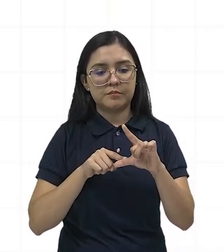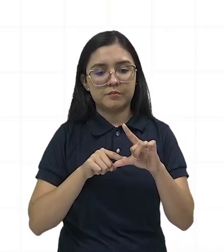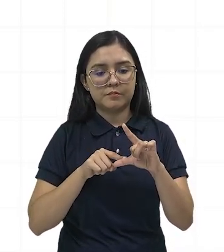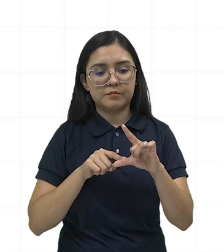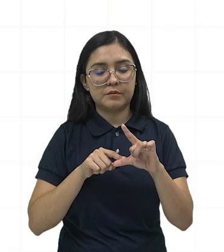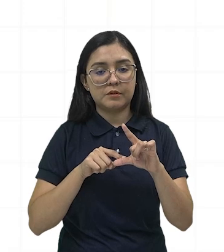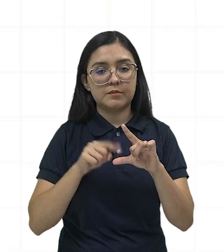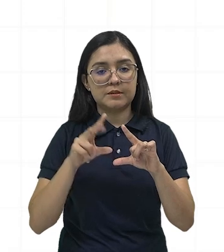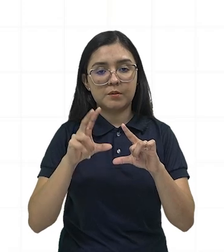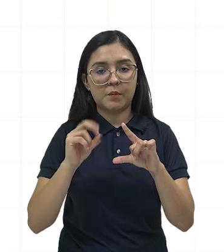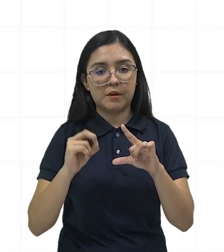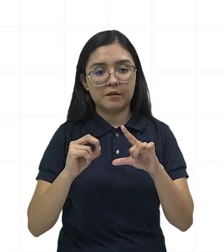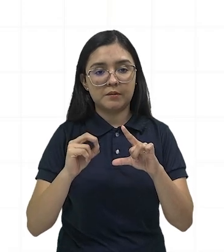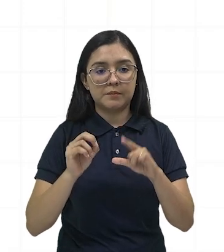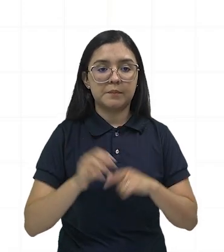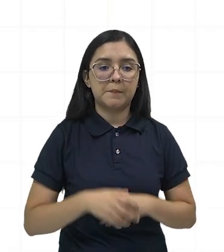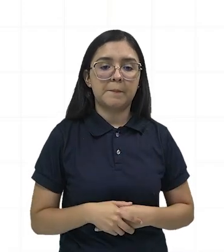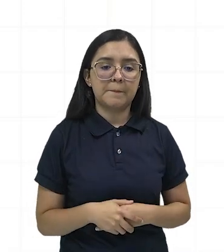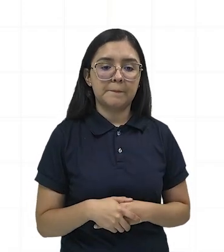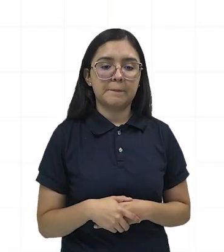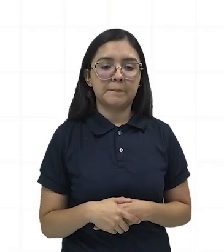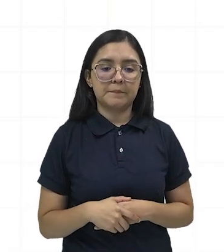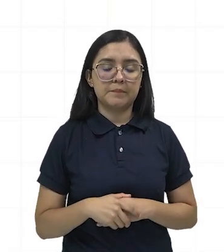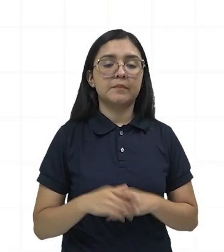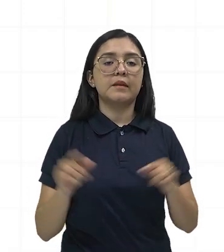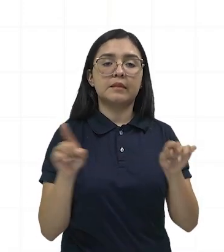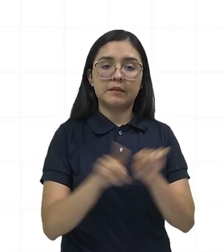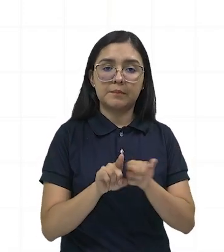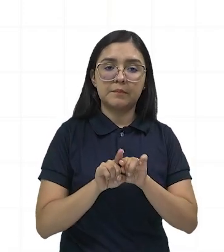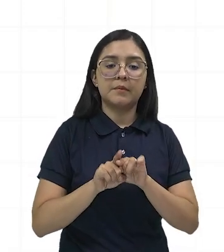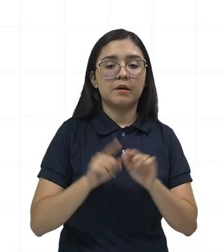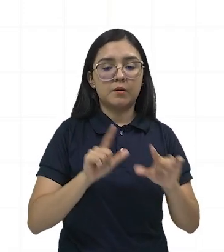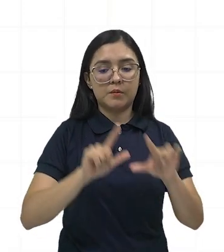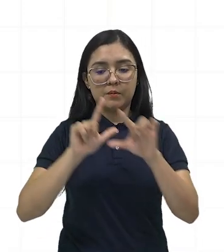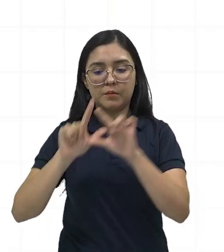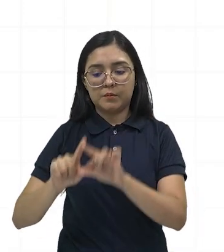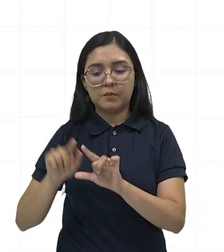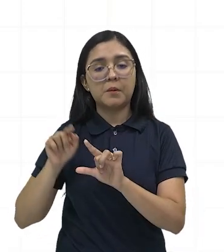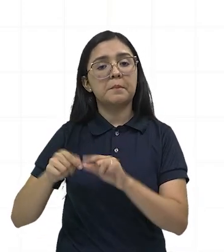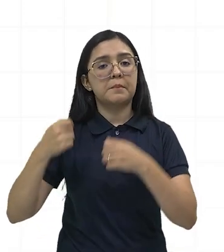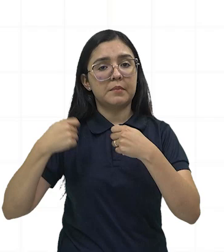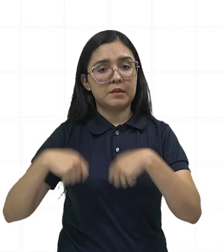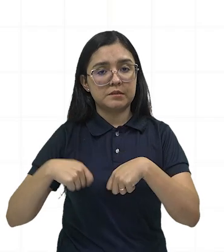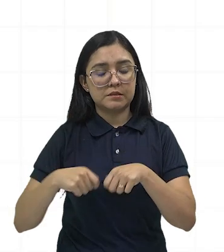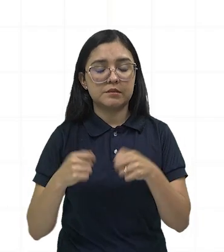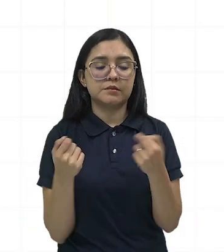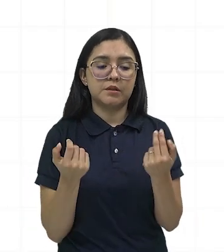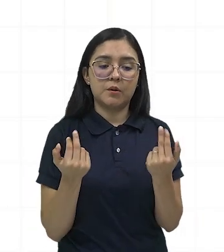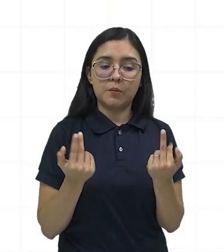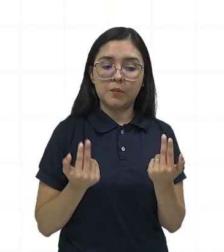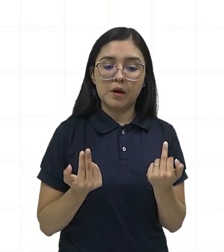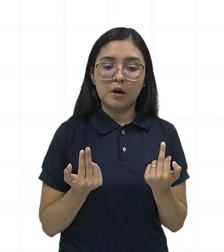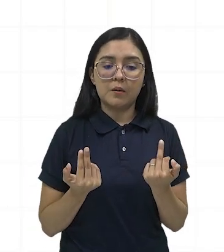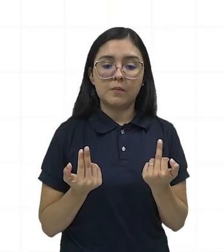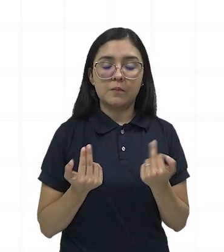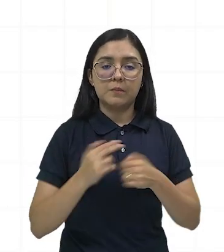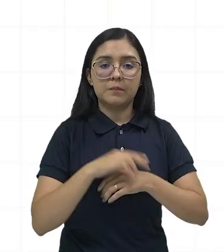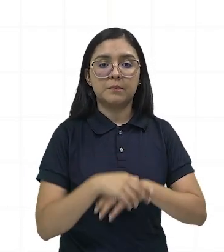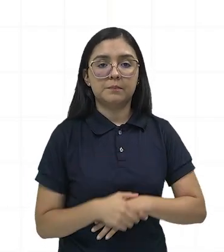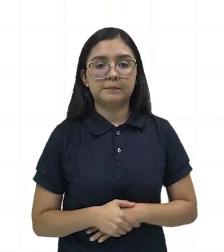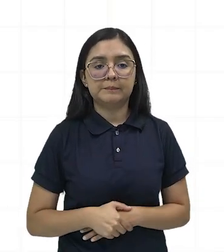50 graus. Então, isso tem que acontecer no outro triângulo também, né, tá? Isso tem que ficar